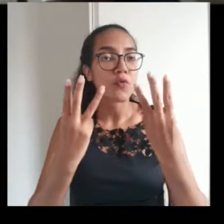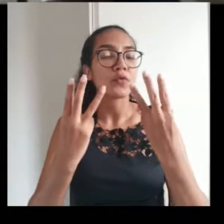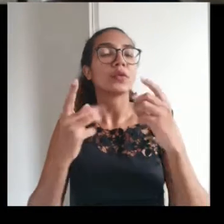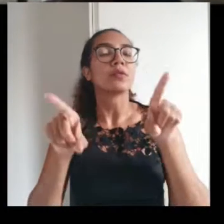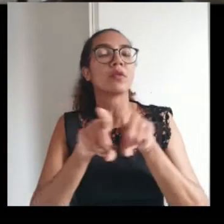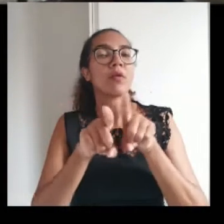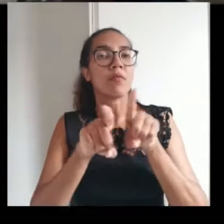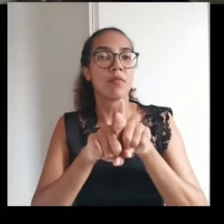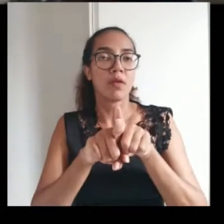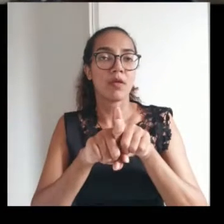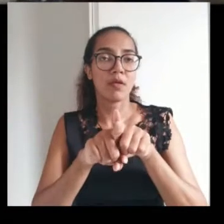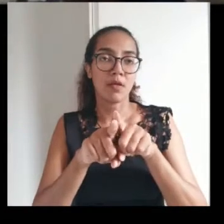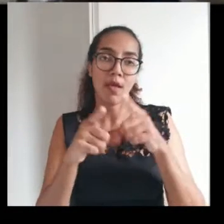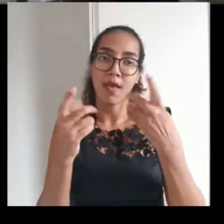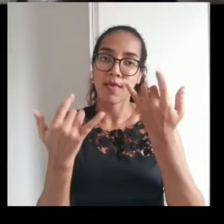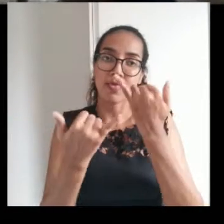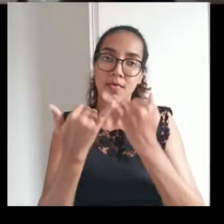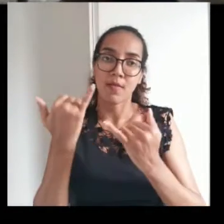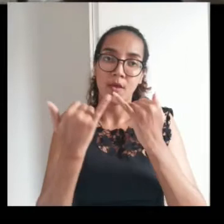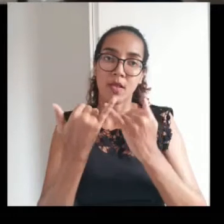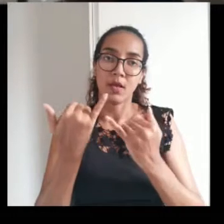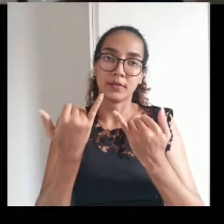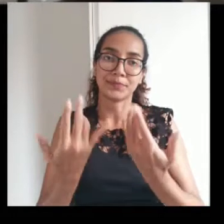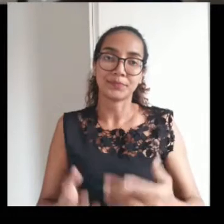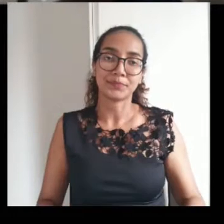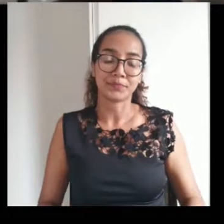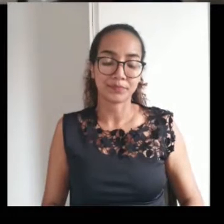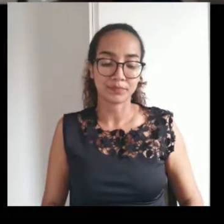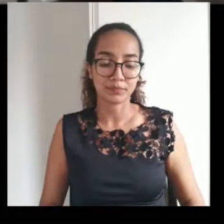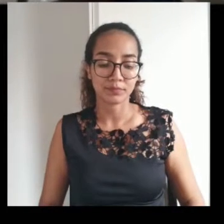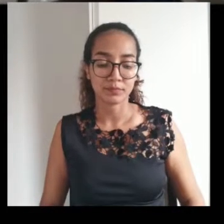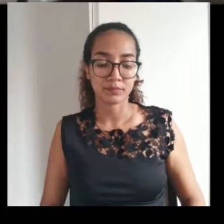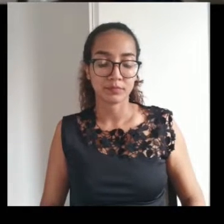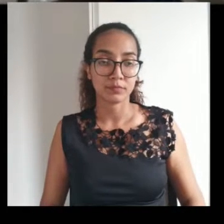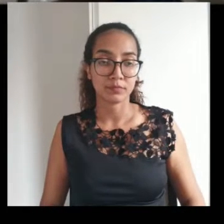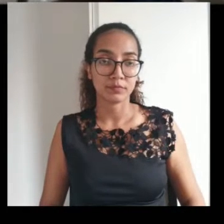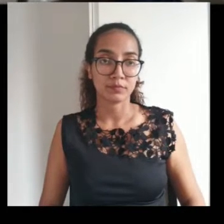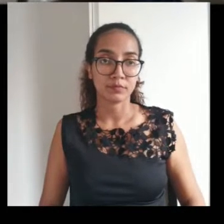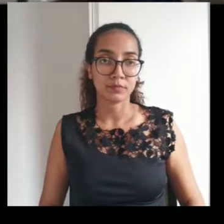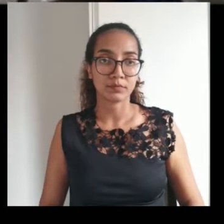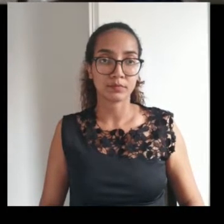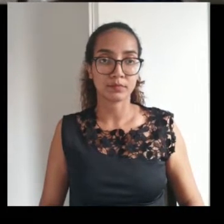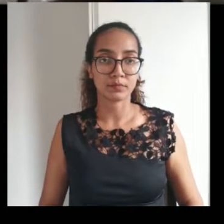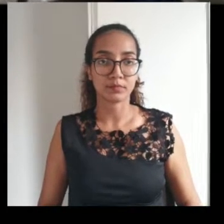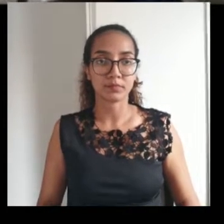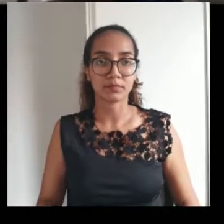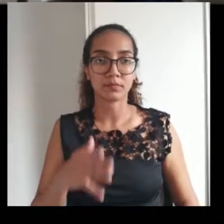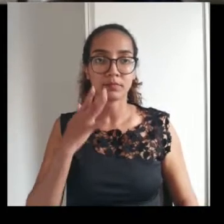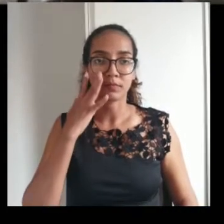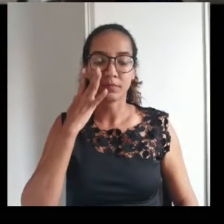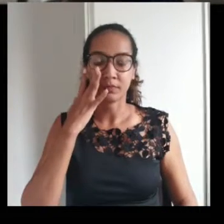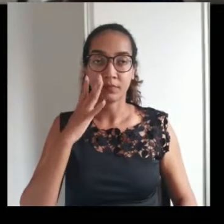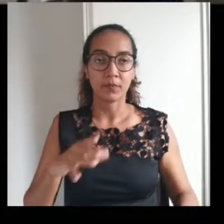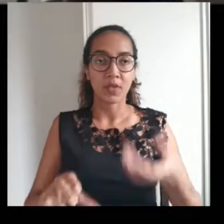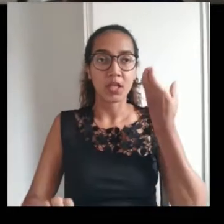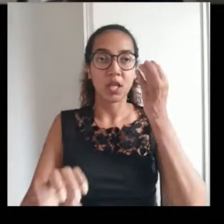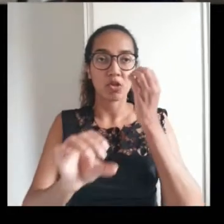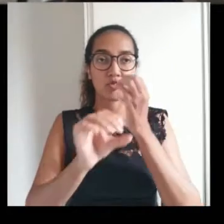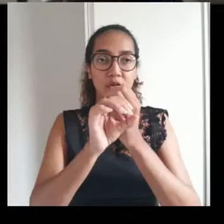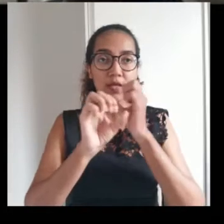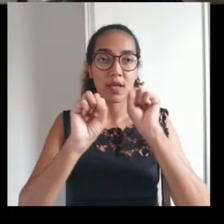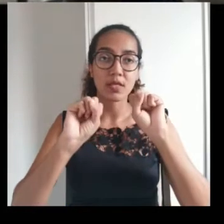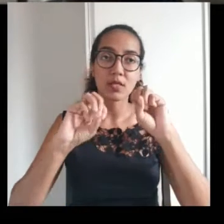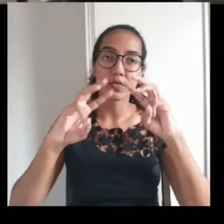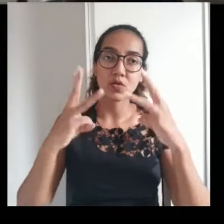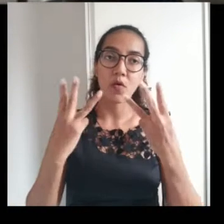a questão do estilo em camadas, que foi o vídeo que ficou ali do outro slide. Que é o seguinte, ó, na engenharia de software é a mesma coisa, a gente tem